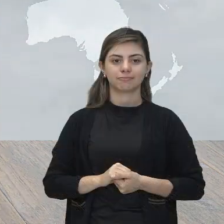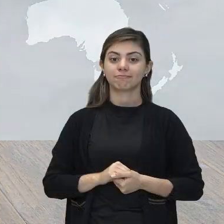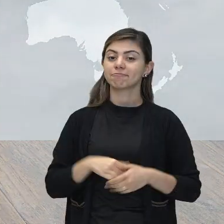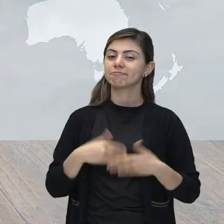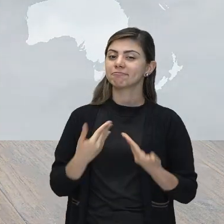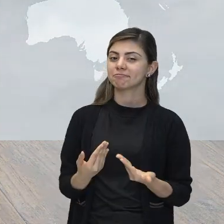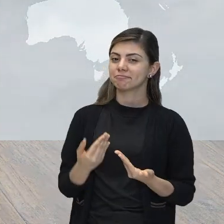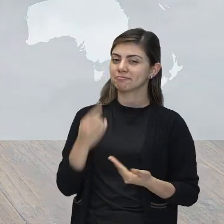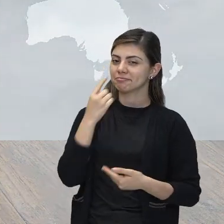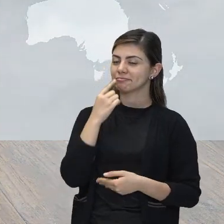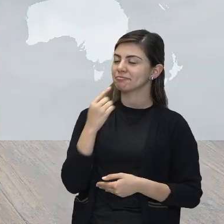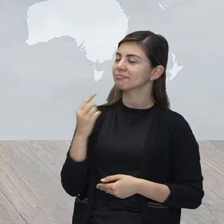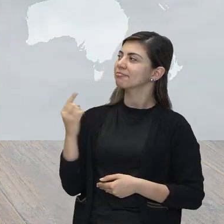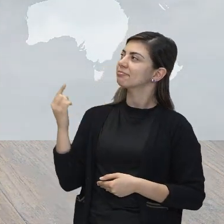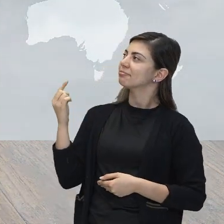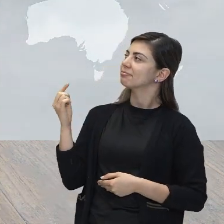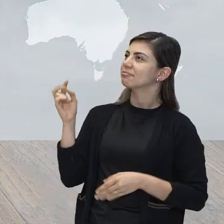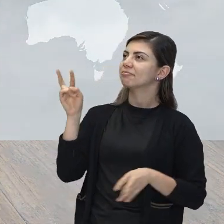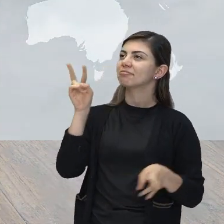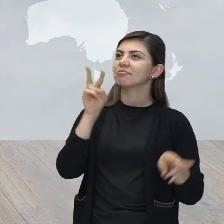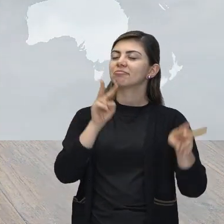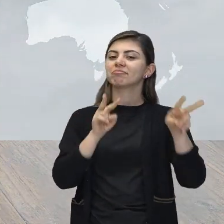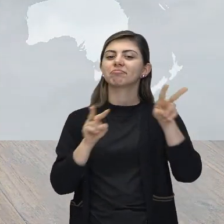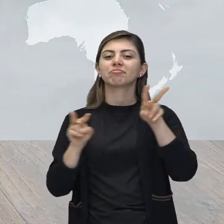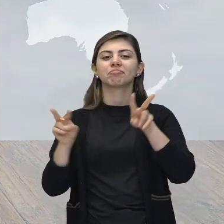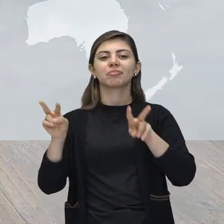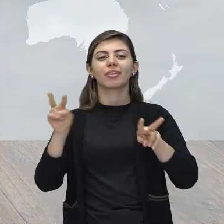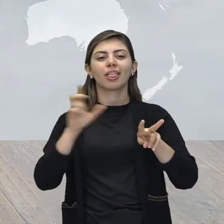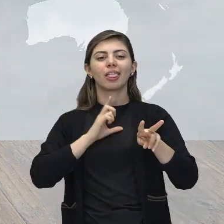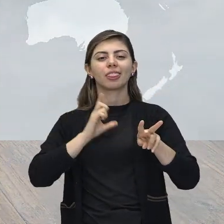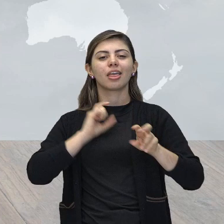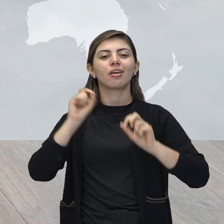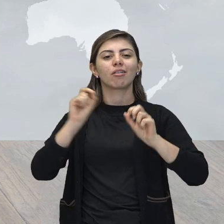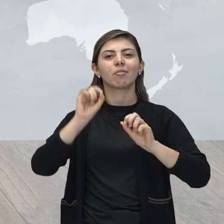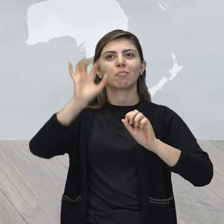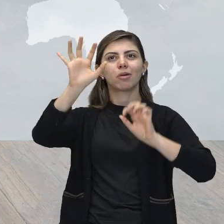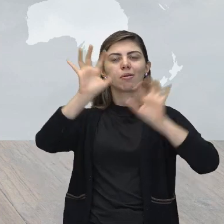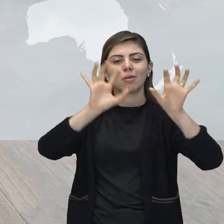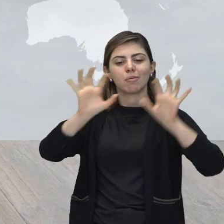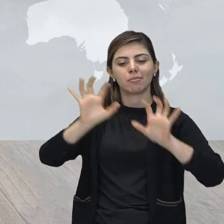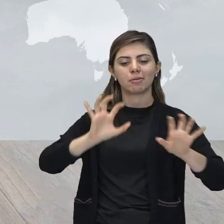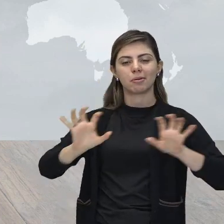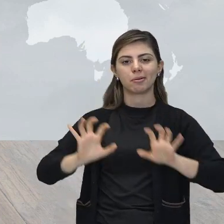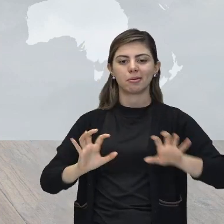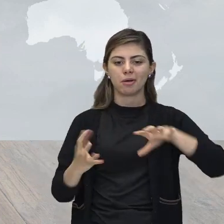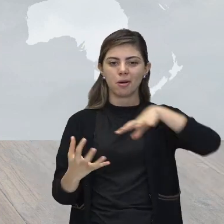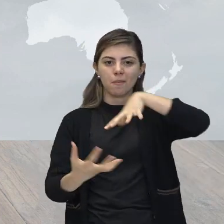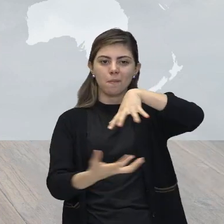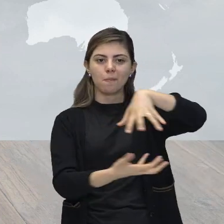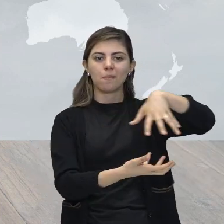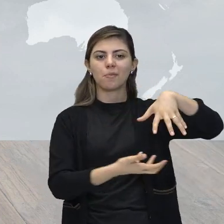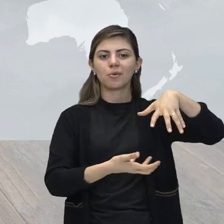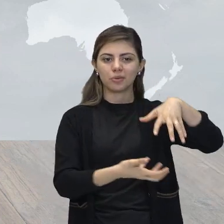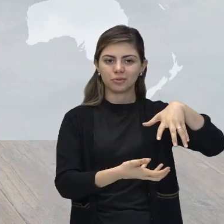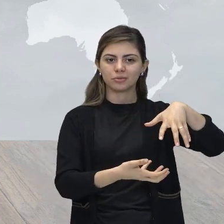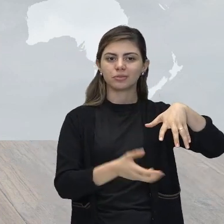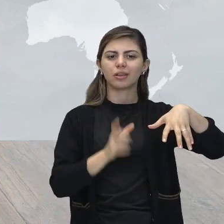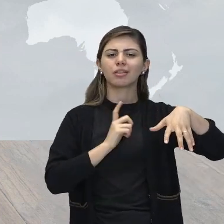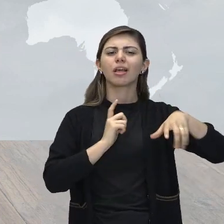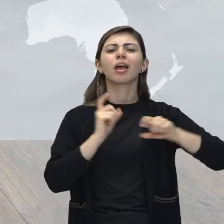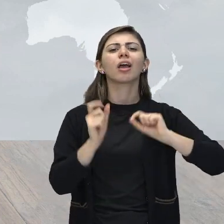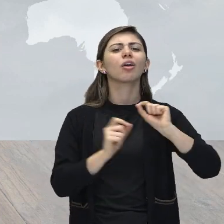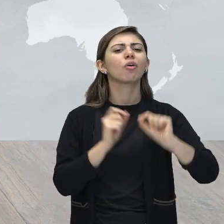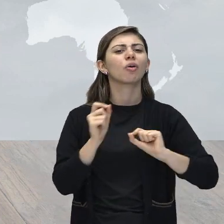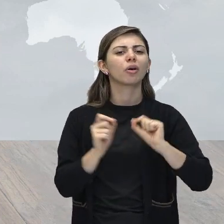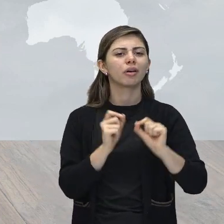Olha onde eu estou, aqui, olha na frente desse mapa mundi, né? E nós temos aí uma